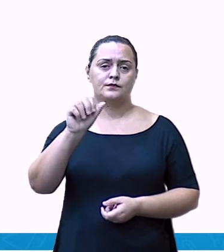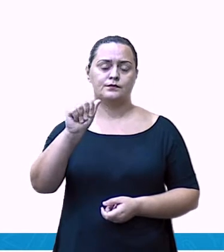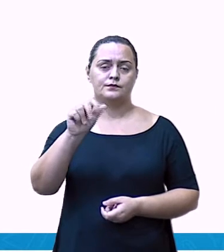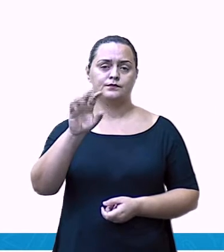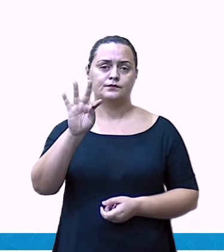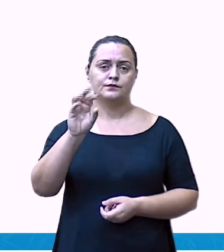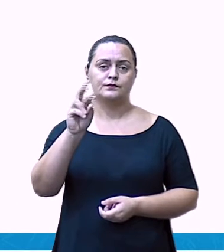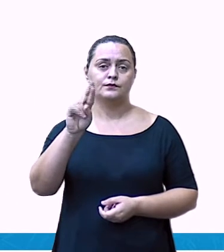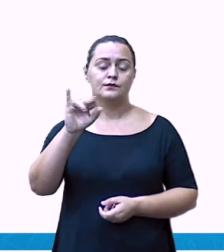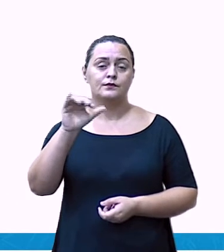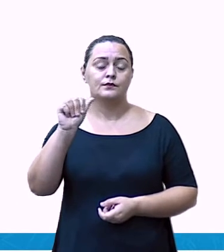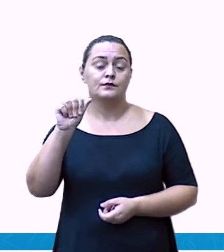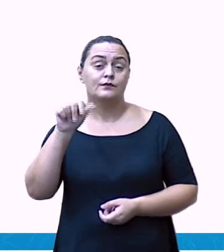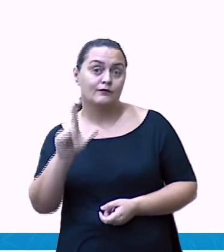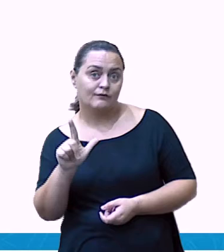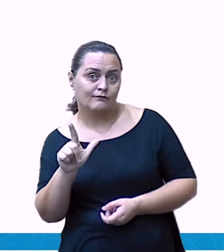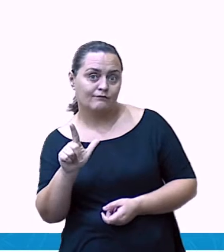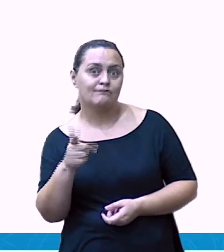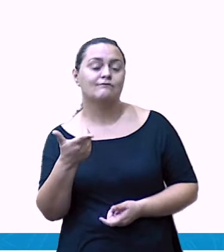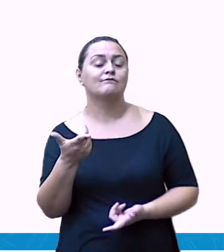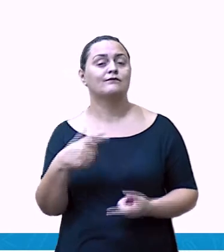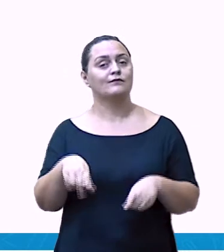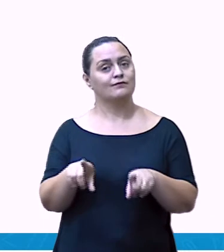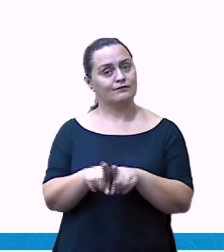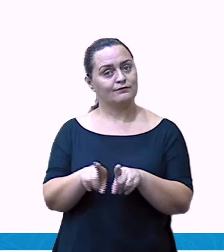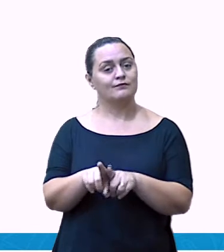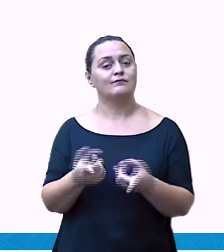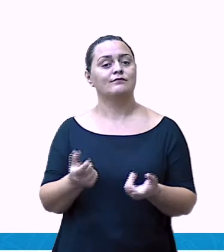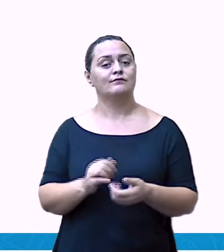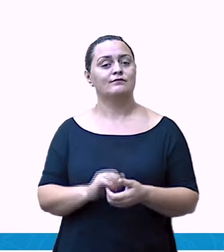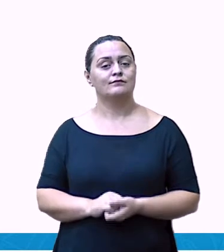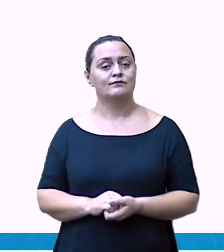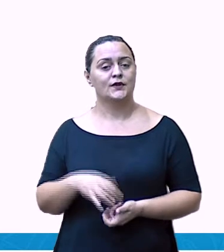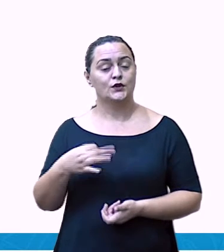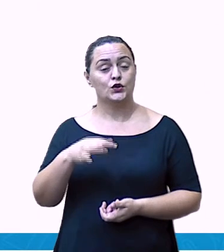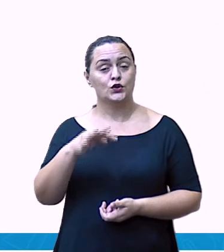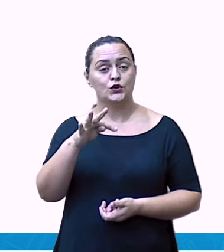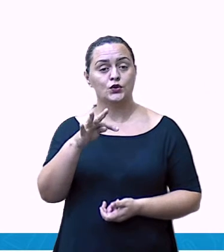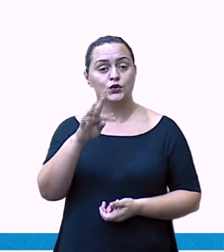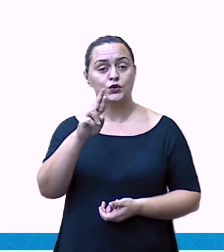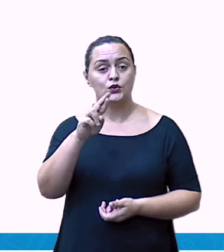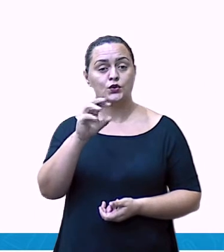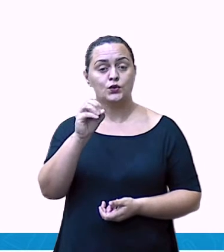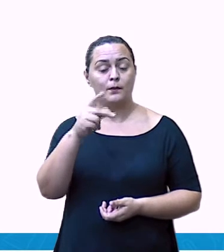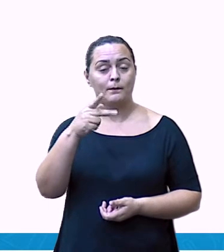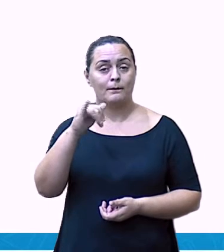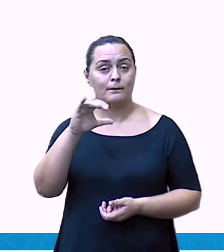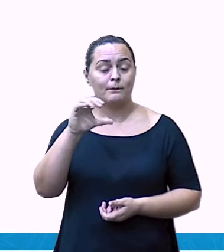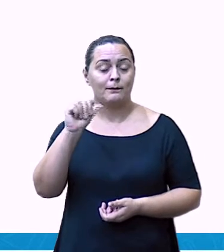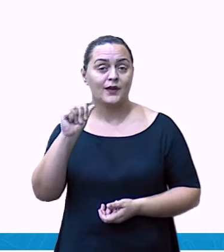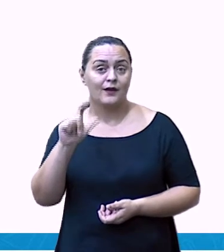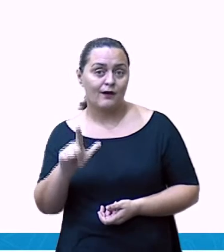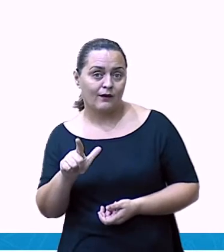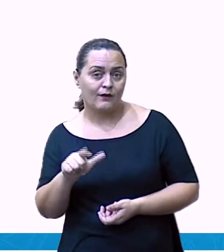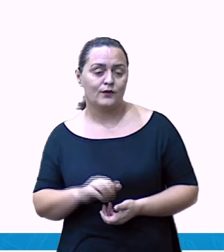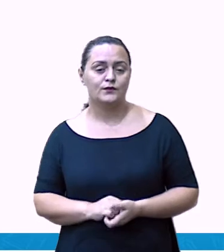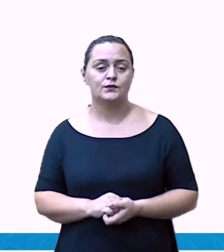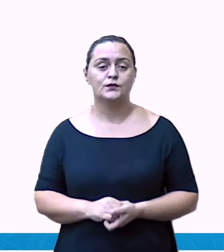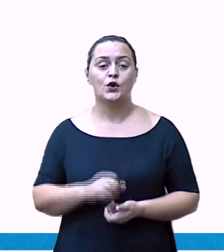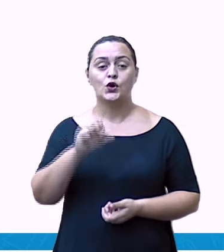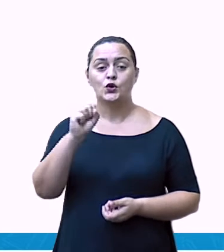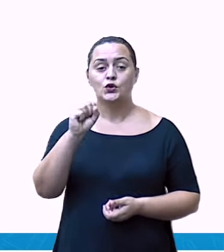abaixo ou logo acima do Equador. Ok?